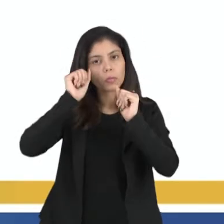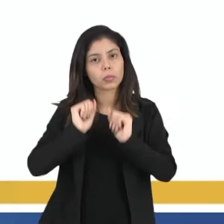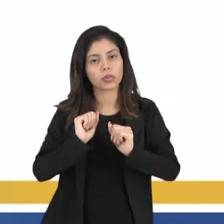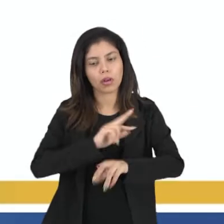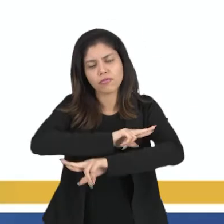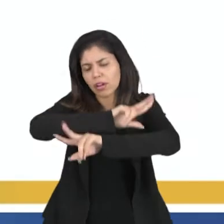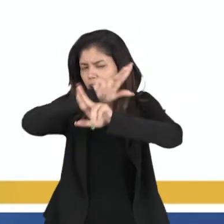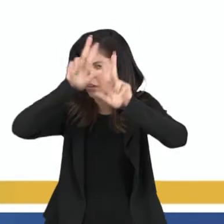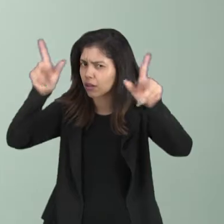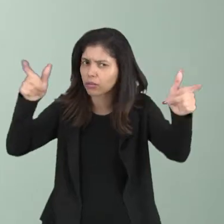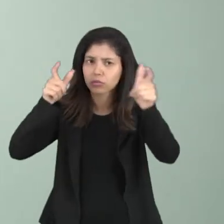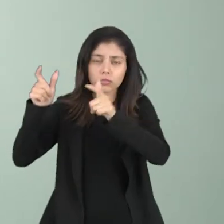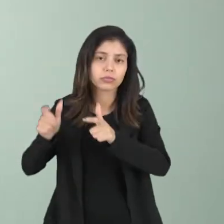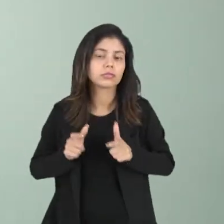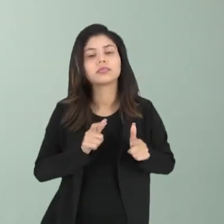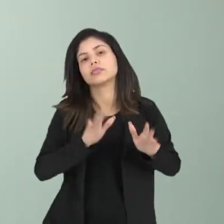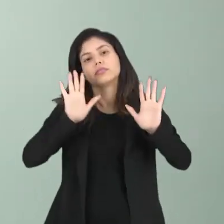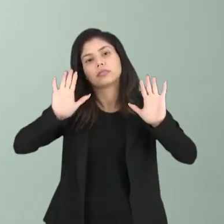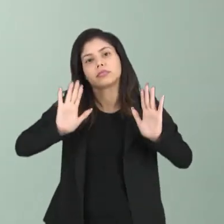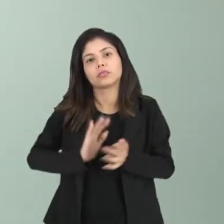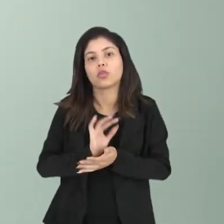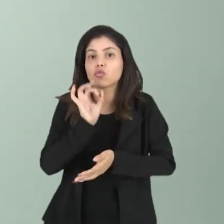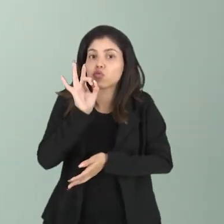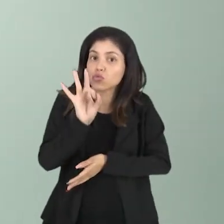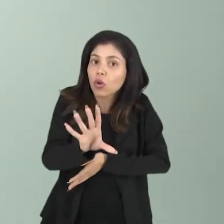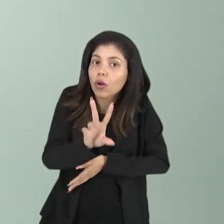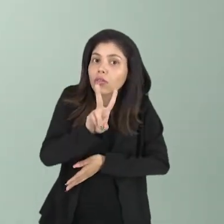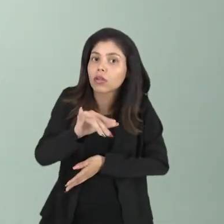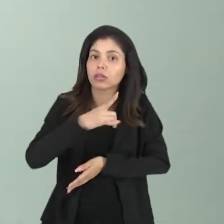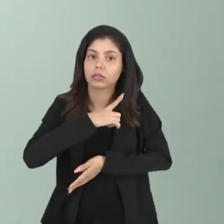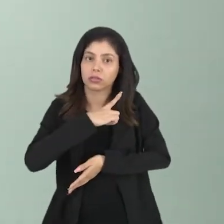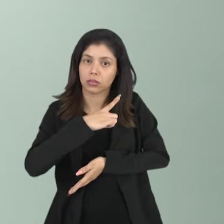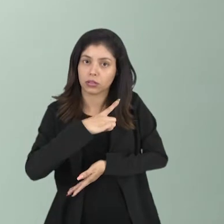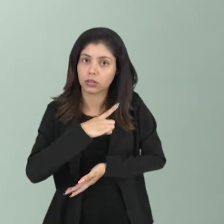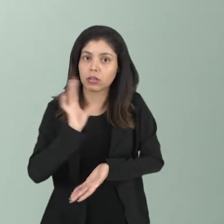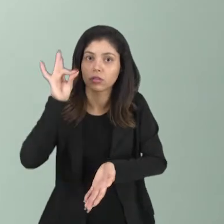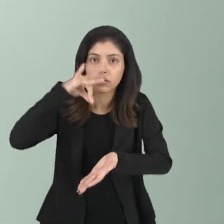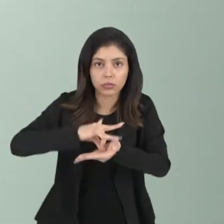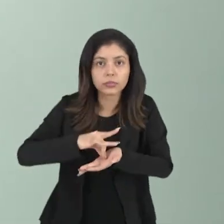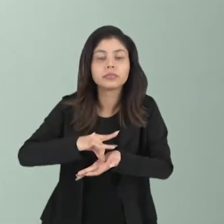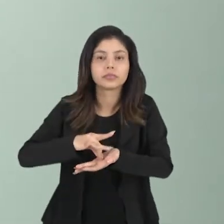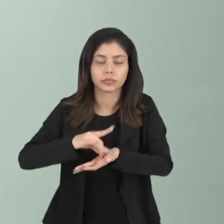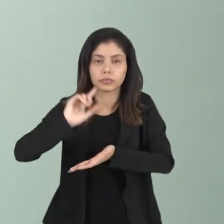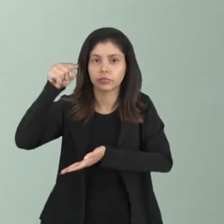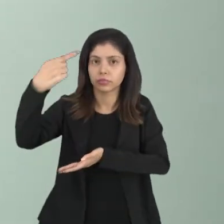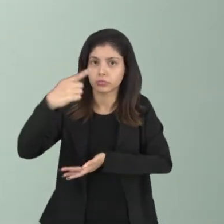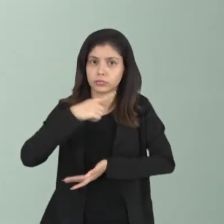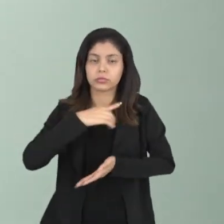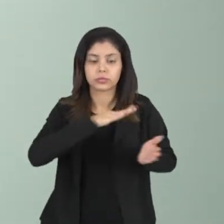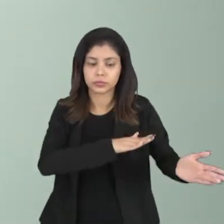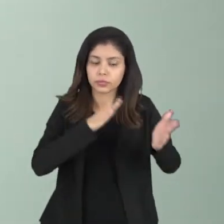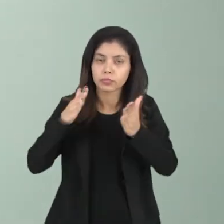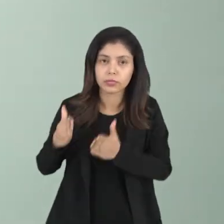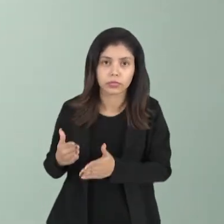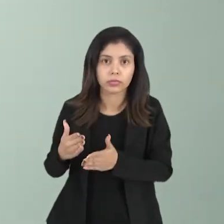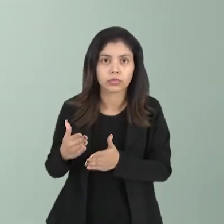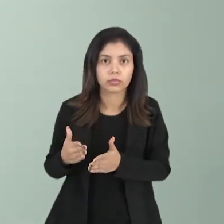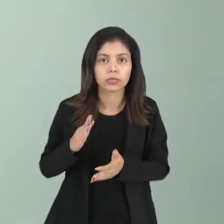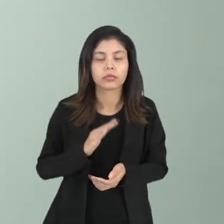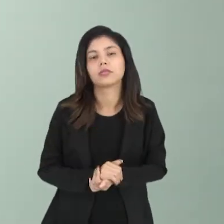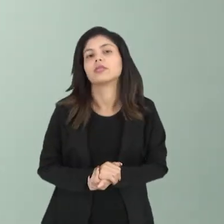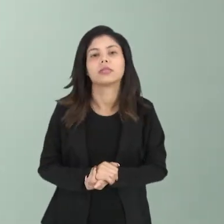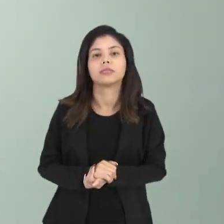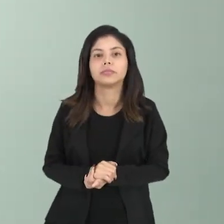de diversos locais, mas só vai ter um conhecimento verdadeiro aquele que passa pelo crivo